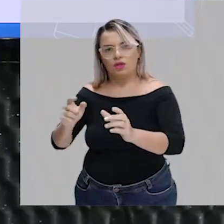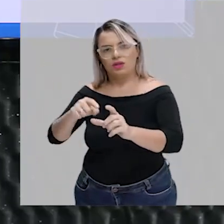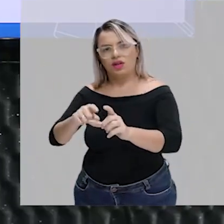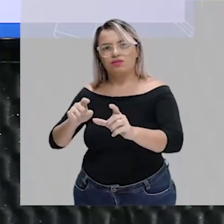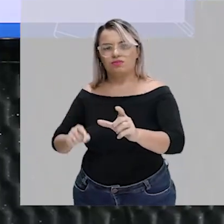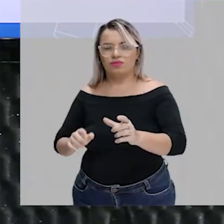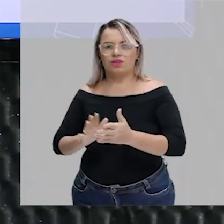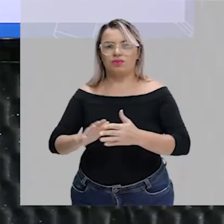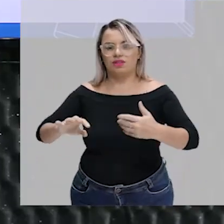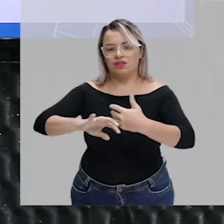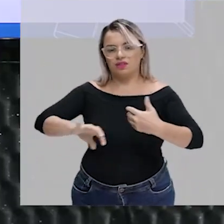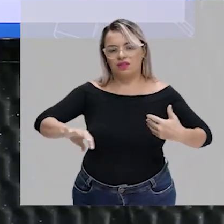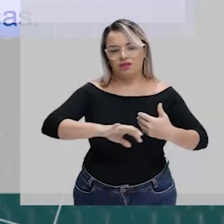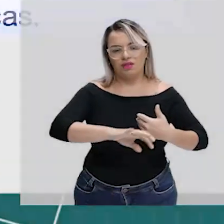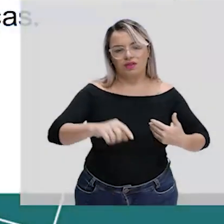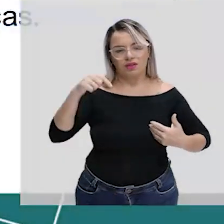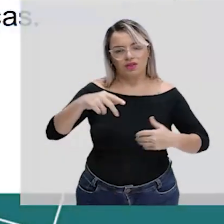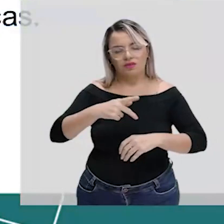país.